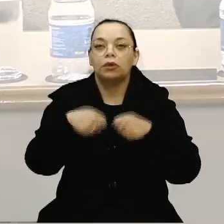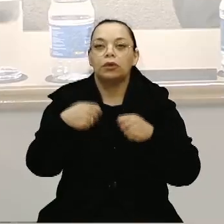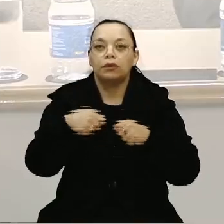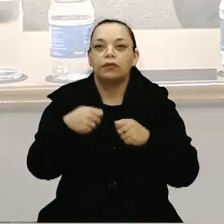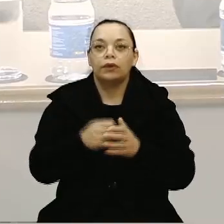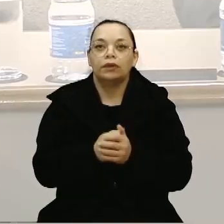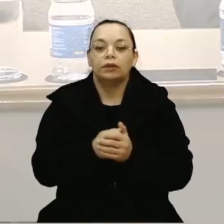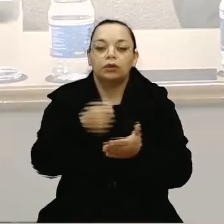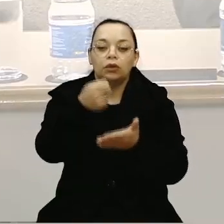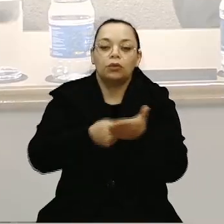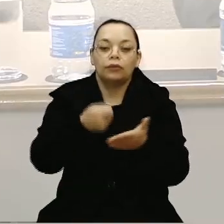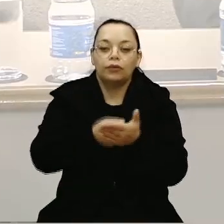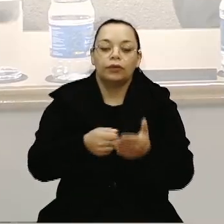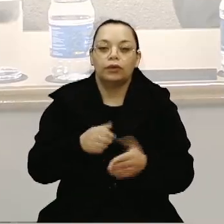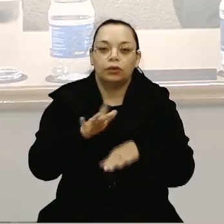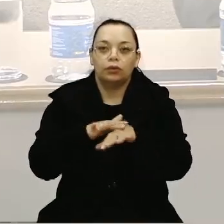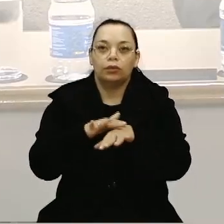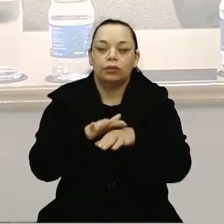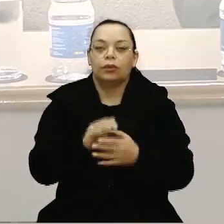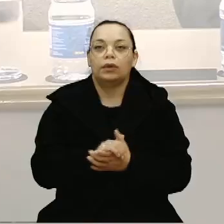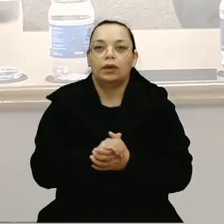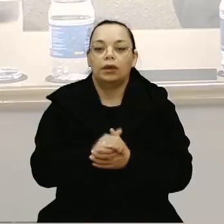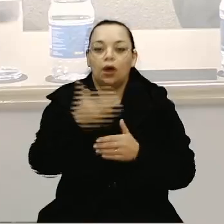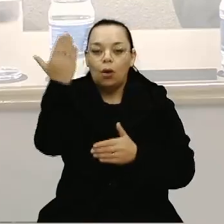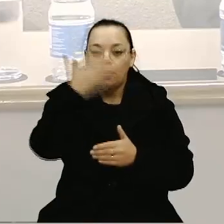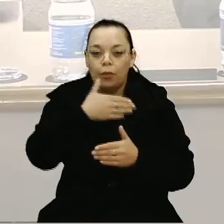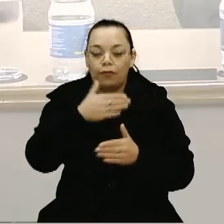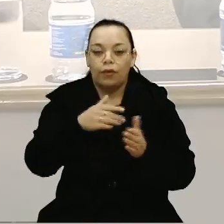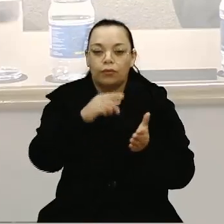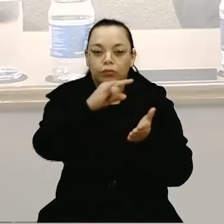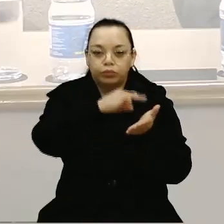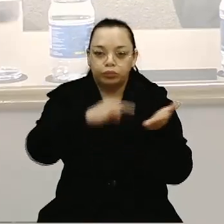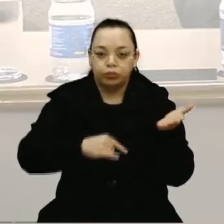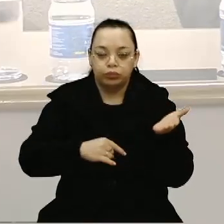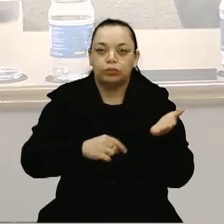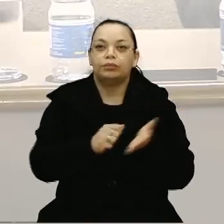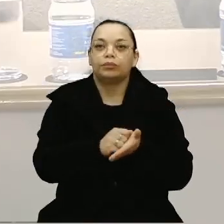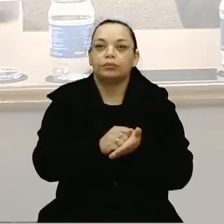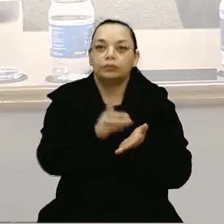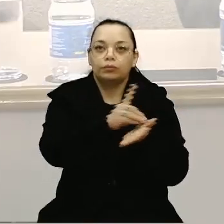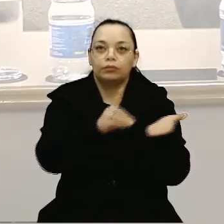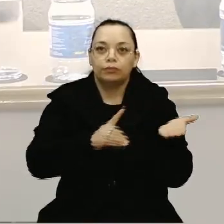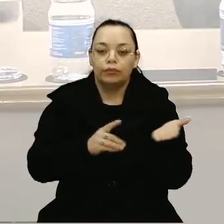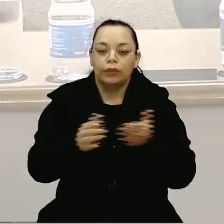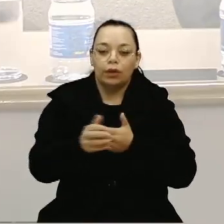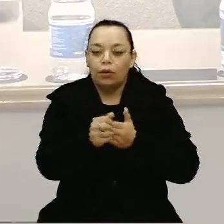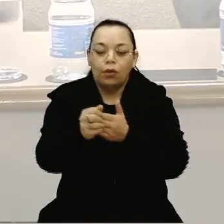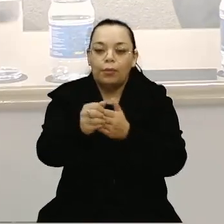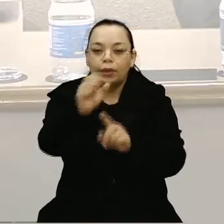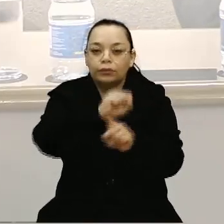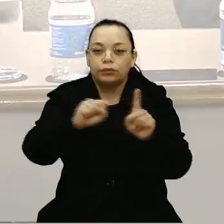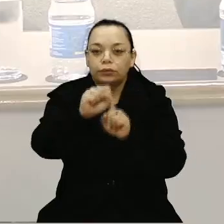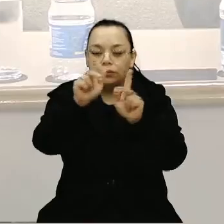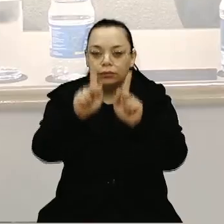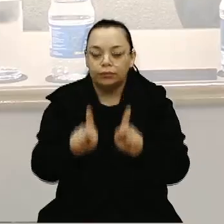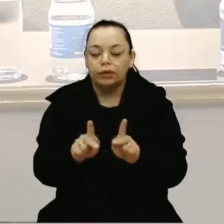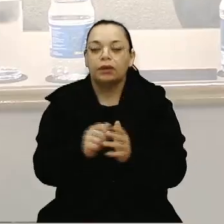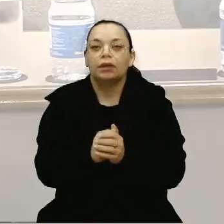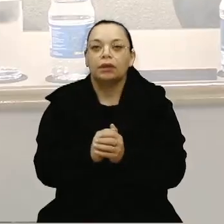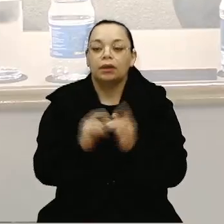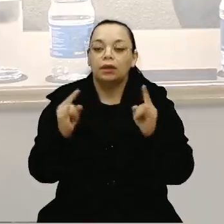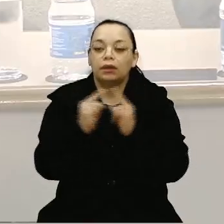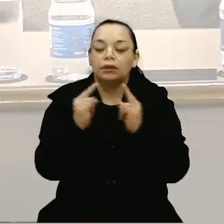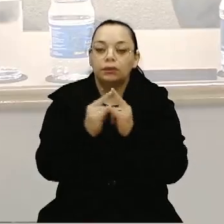no enfrentamento da doença. Com a comprovação do laudo médico e o acompanhamento de um assistente social, a instituição